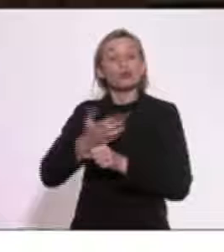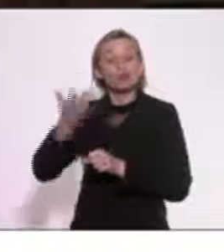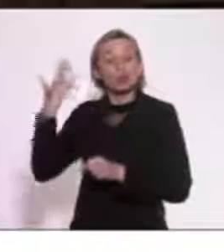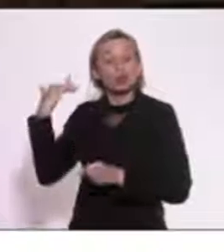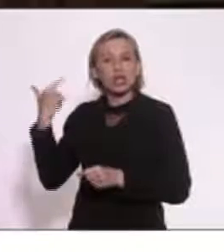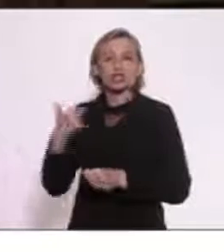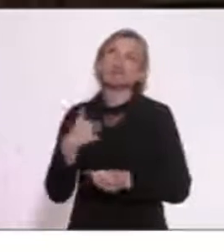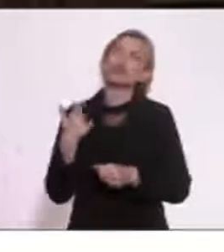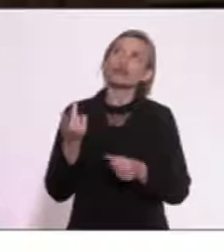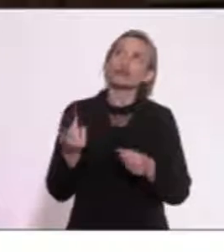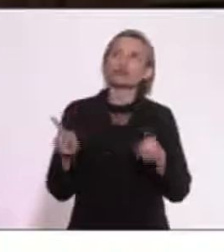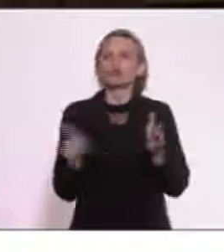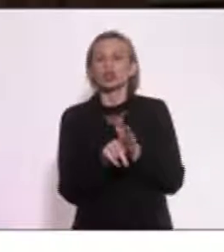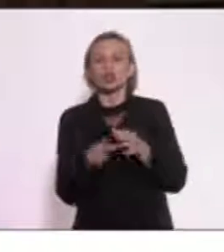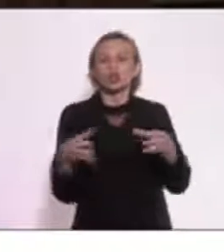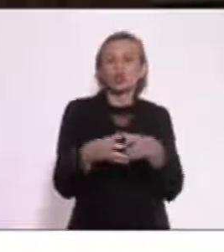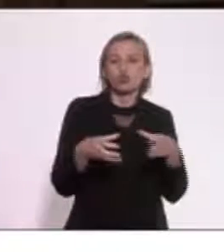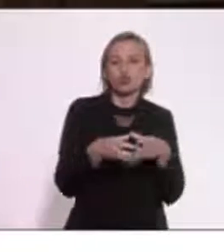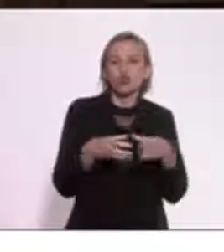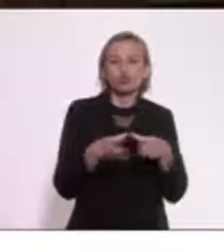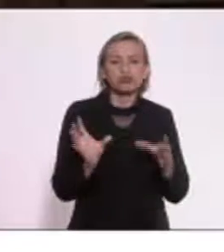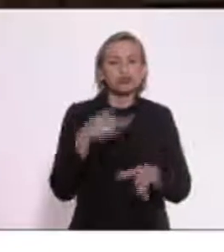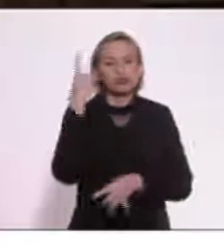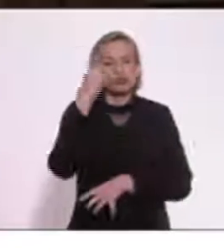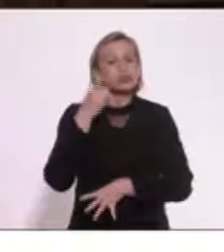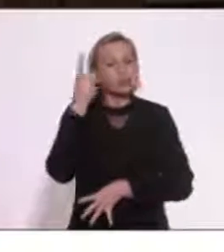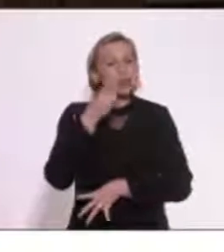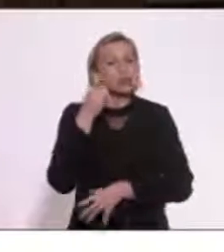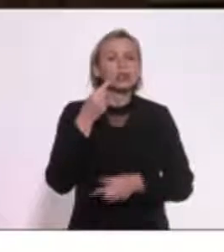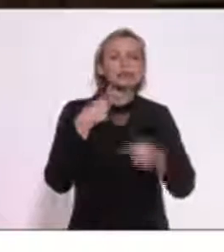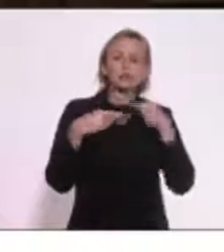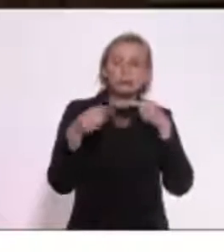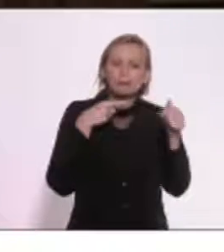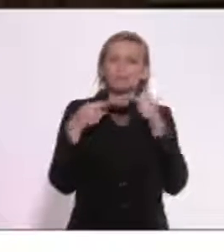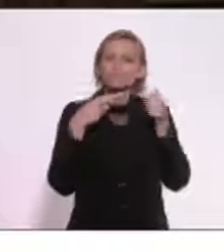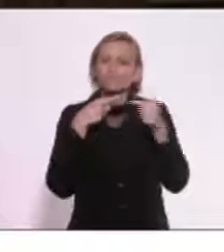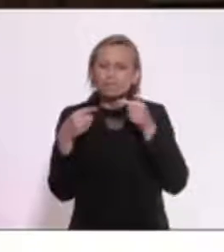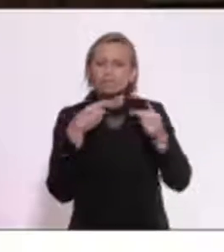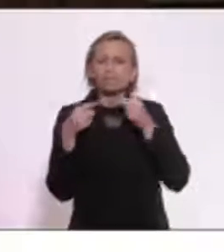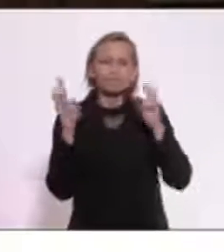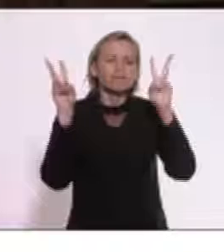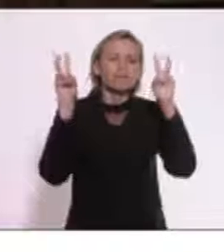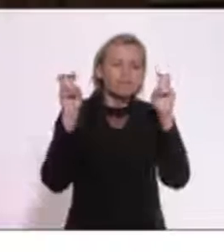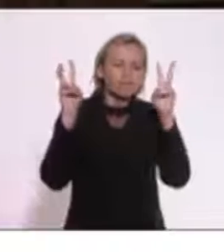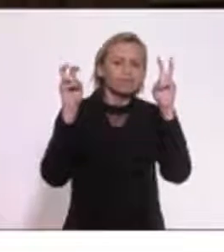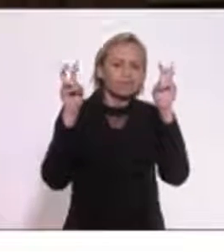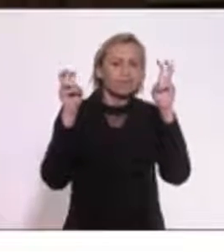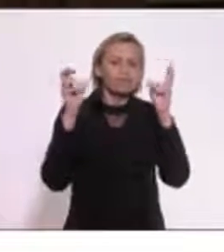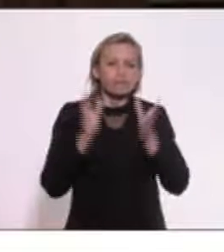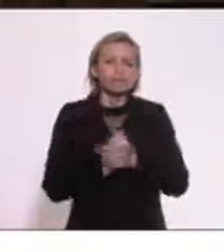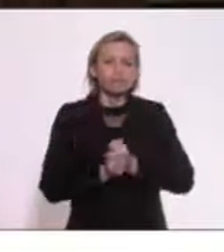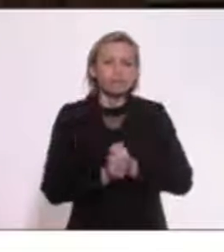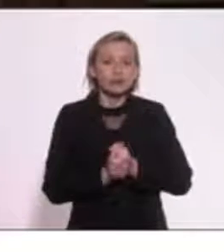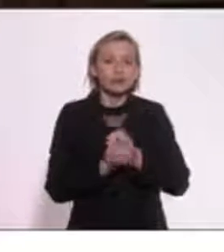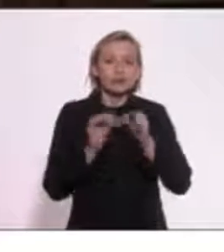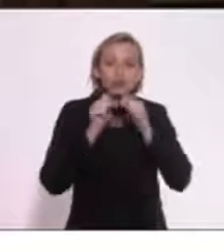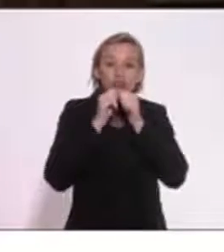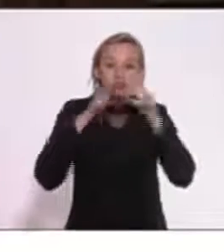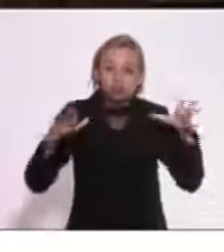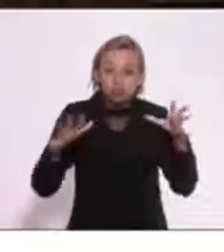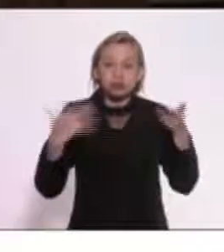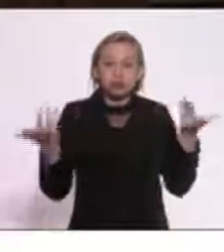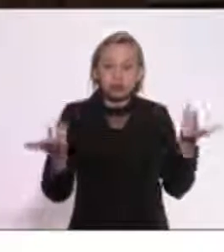nós fizemos parte de um grupo de deputados que questionava, né, essa concessão ampla, geral